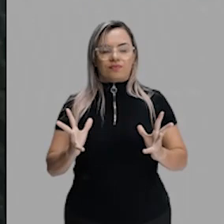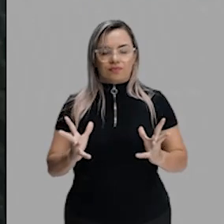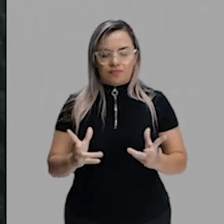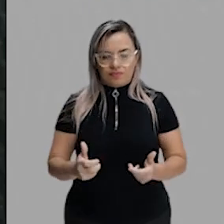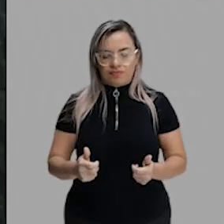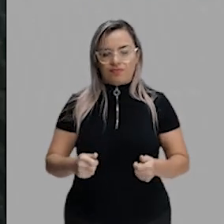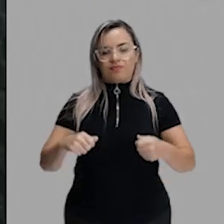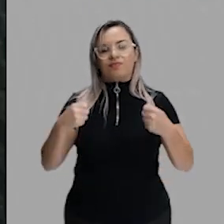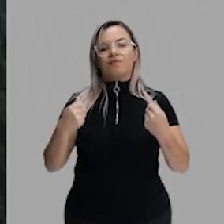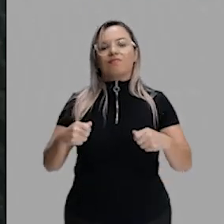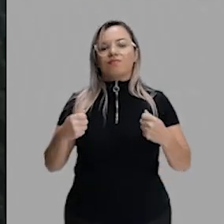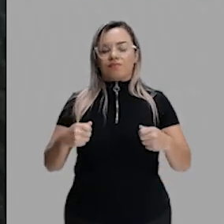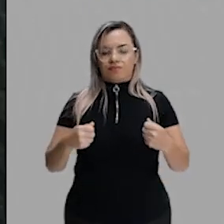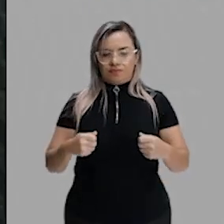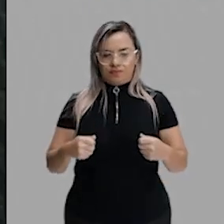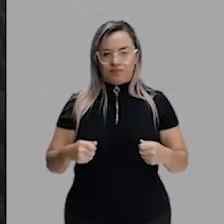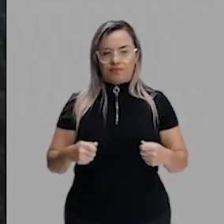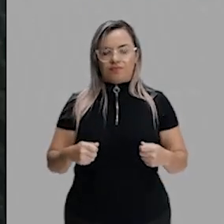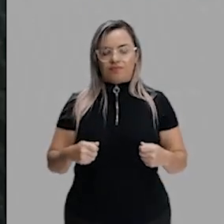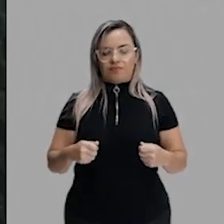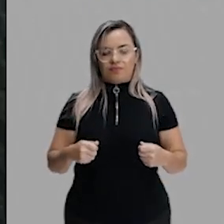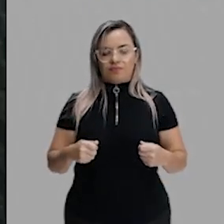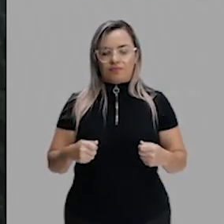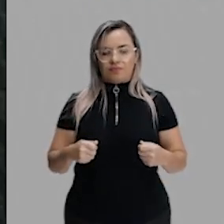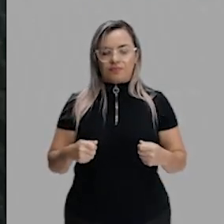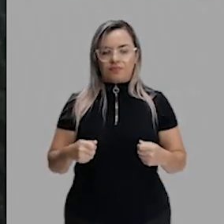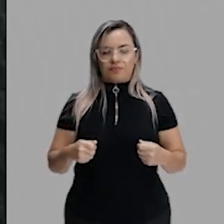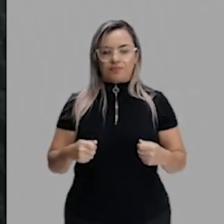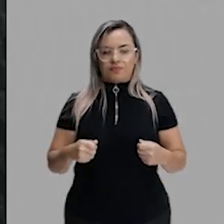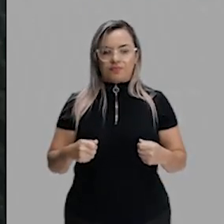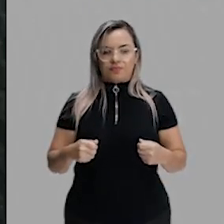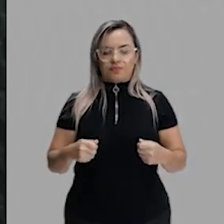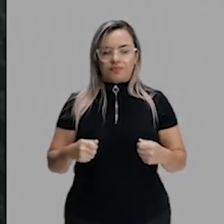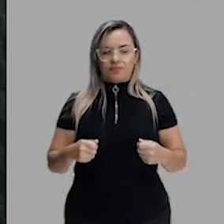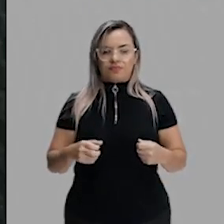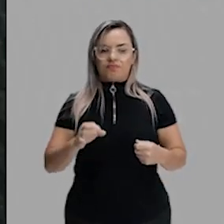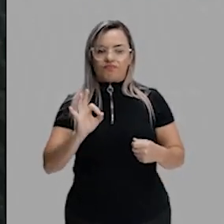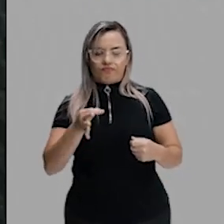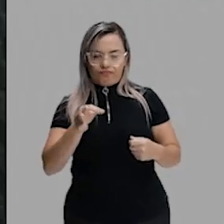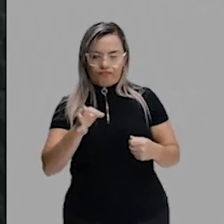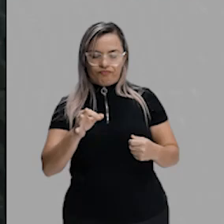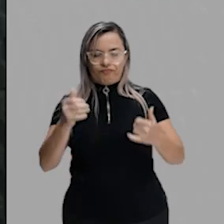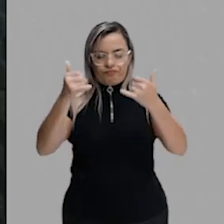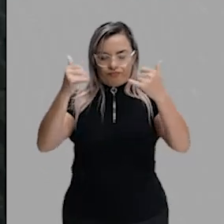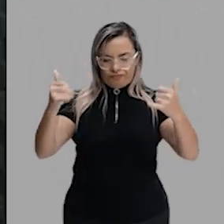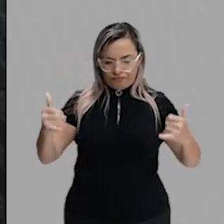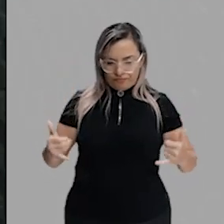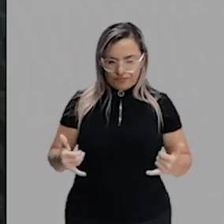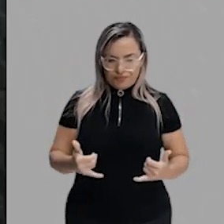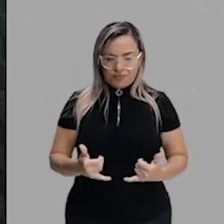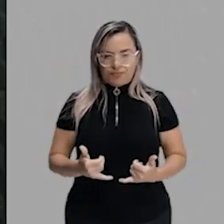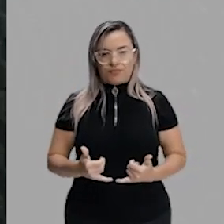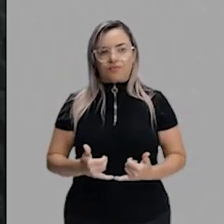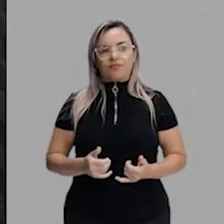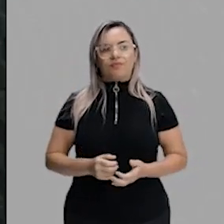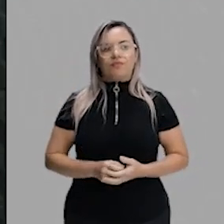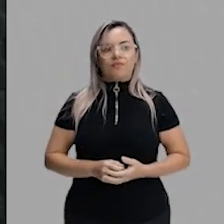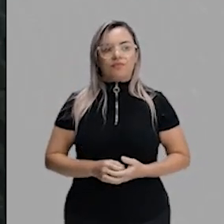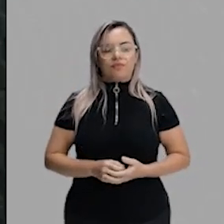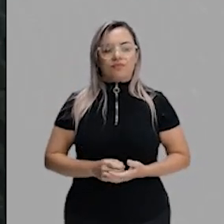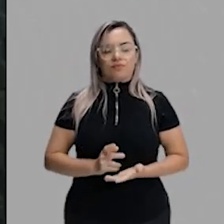necessita desses dispositivozinhos, certo? Para poder funcionar de forma correta, certo? Então é o seguinte,